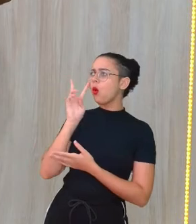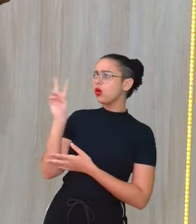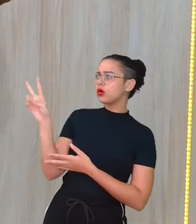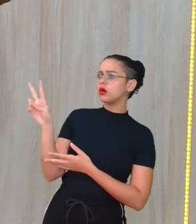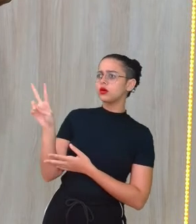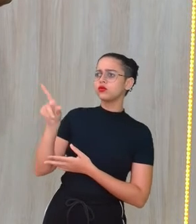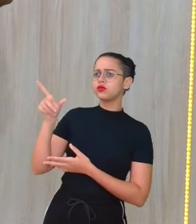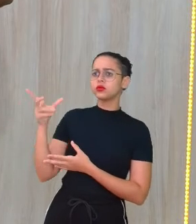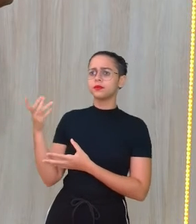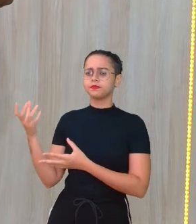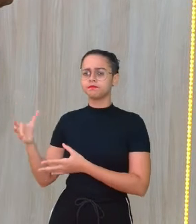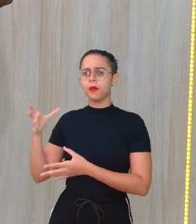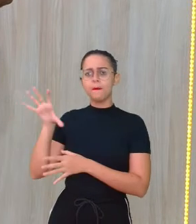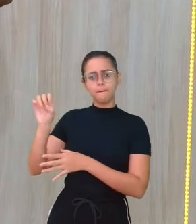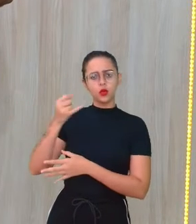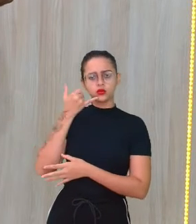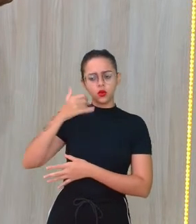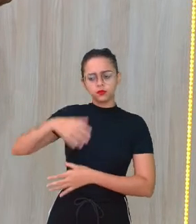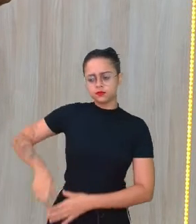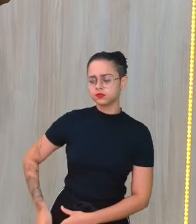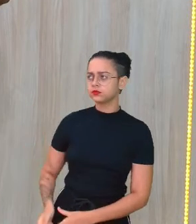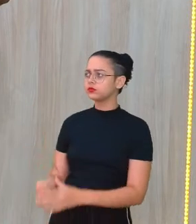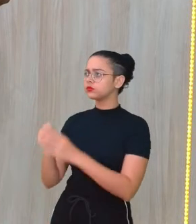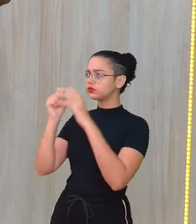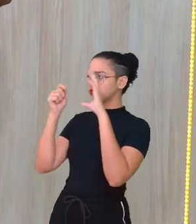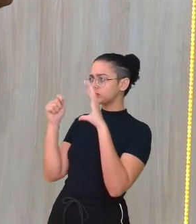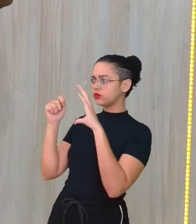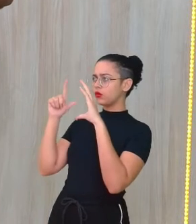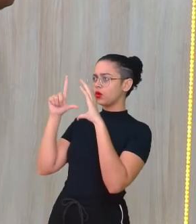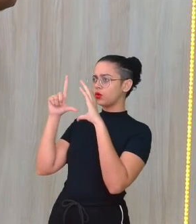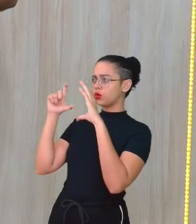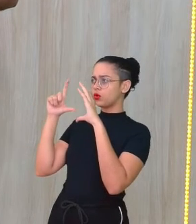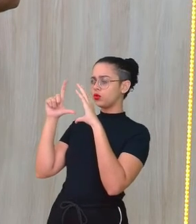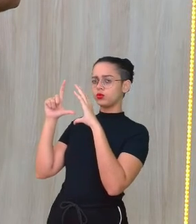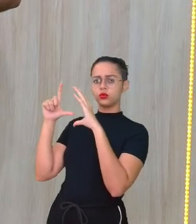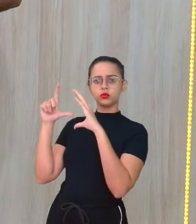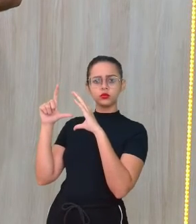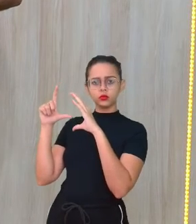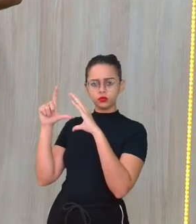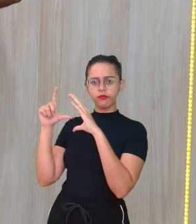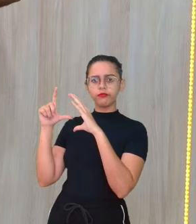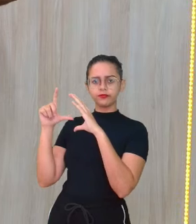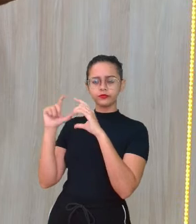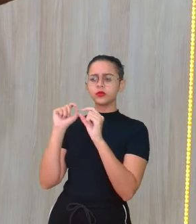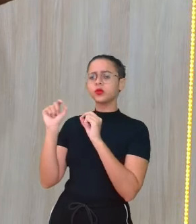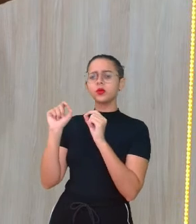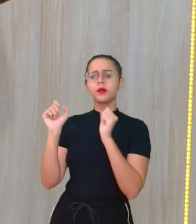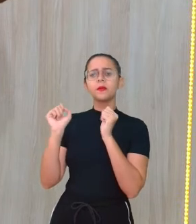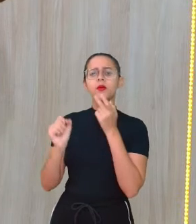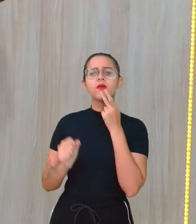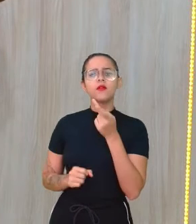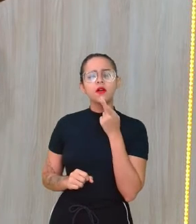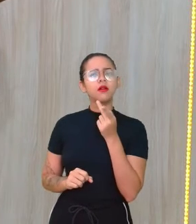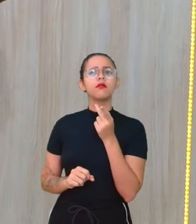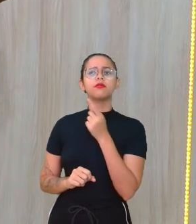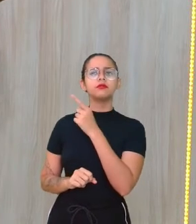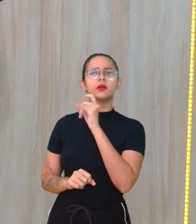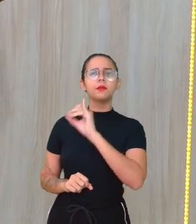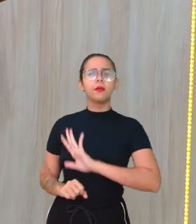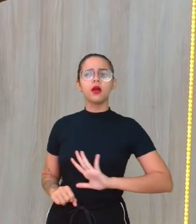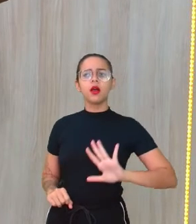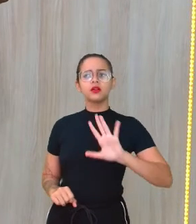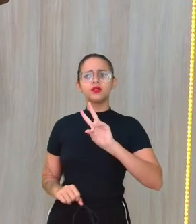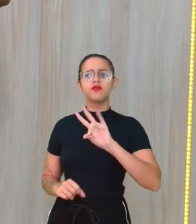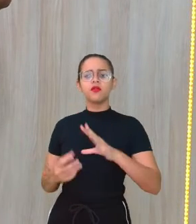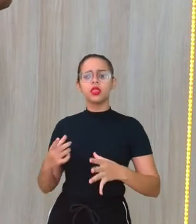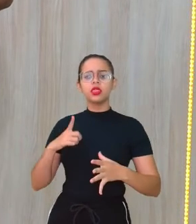imaginar que você puxasse o celular e tirasse uma foto daquela roda gigante. O que é que a gente pode dizer dessa imagem que